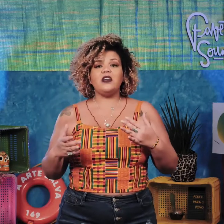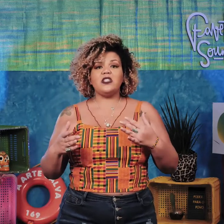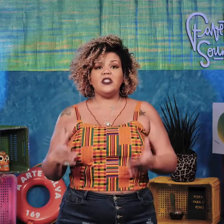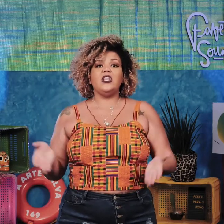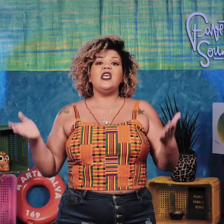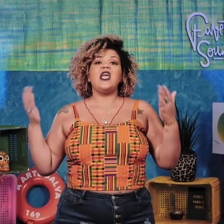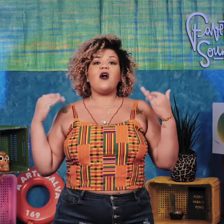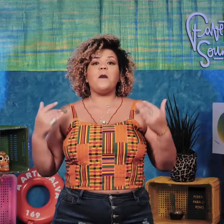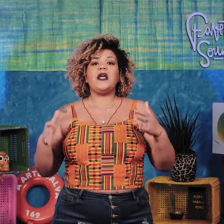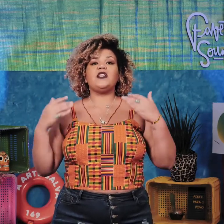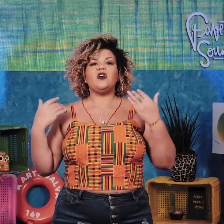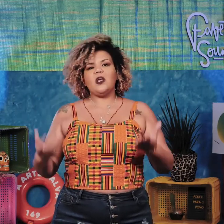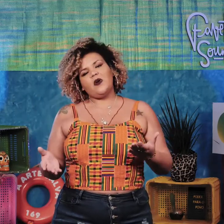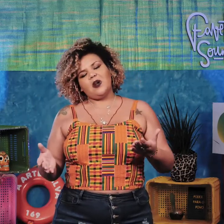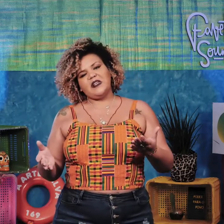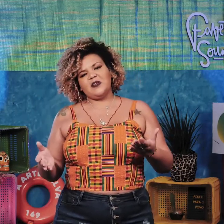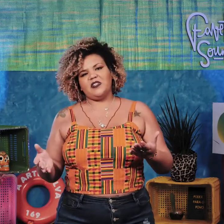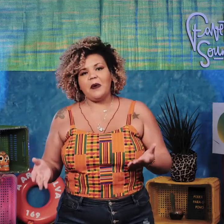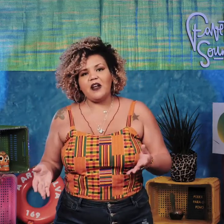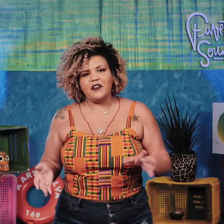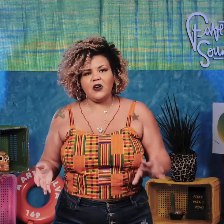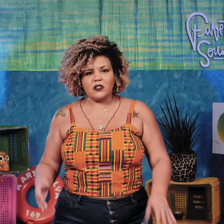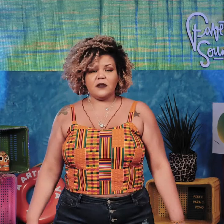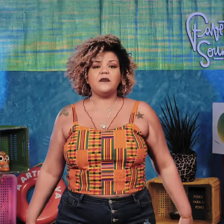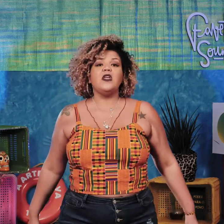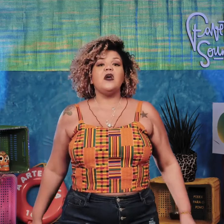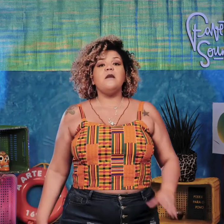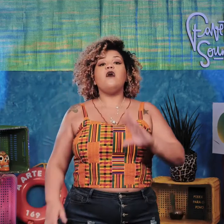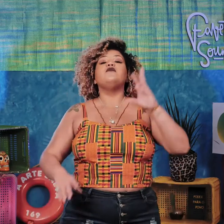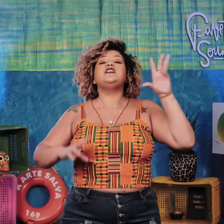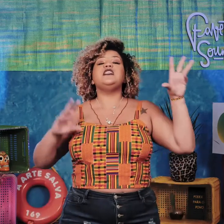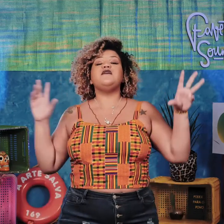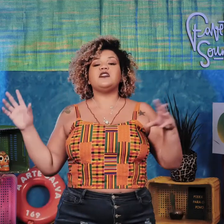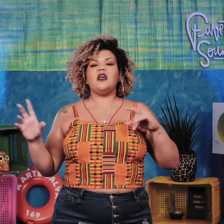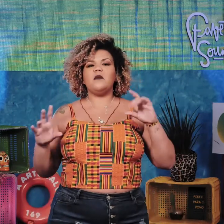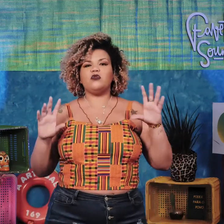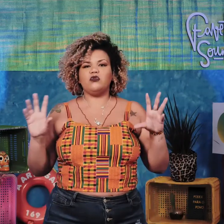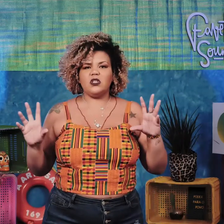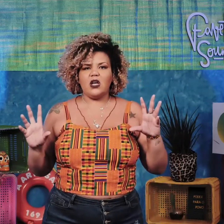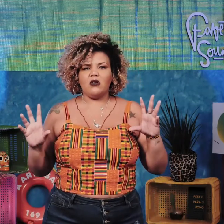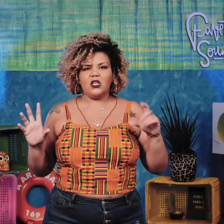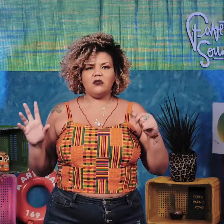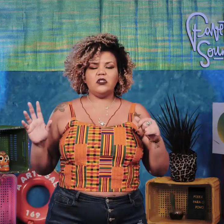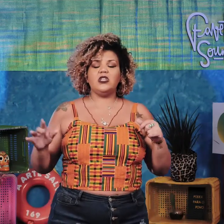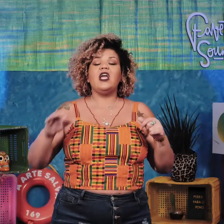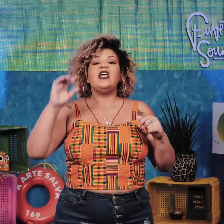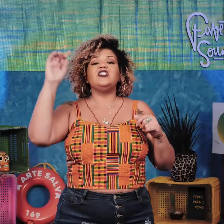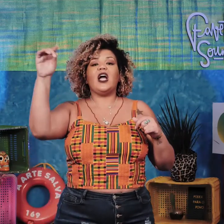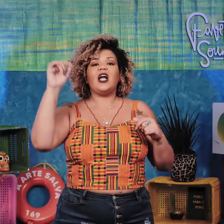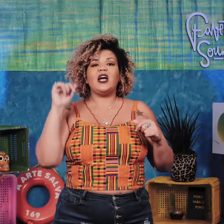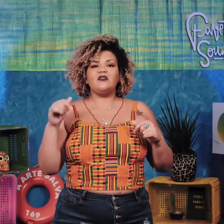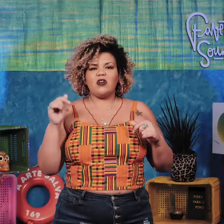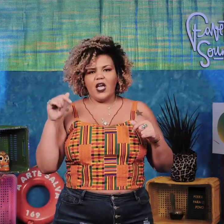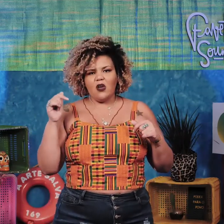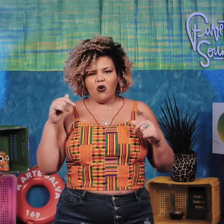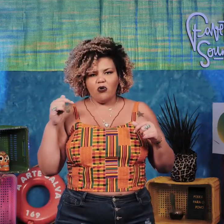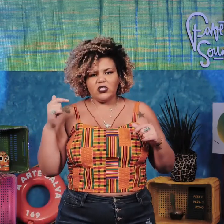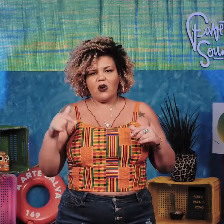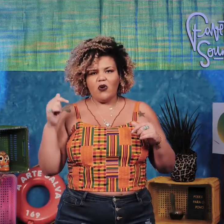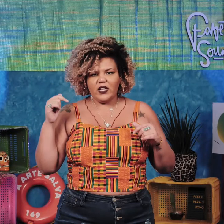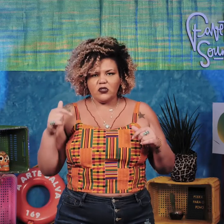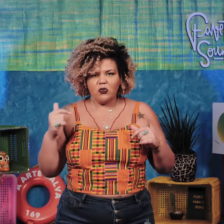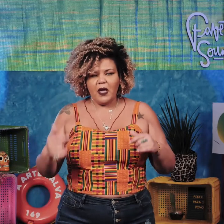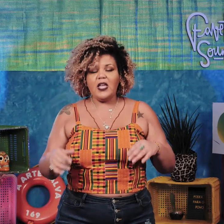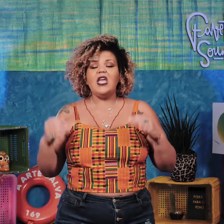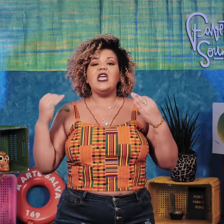fiquem com a gente e acompanhe toda a programação que tá maravilhosa bom se você amou tudo que tá rolando hoje já catuquei